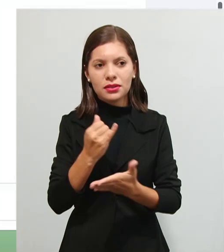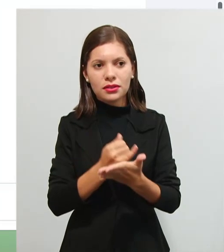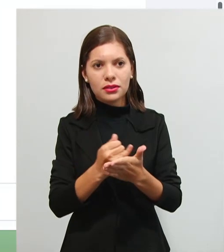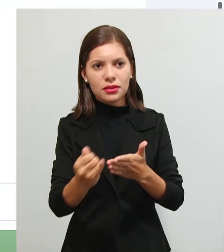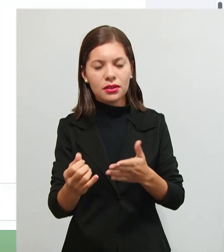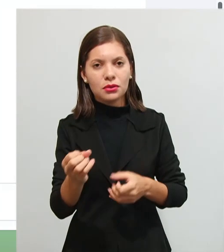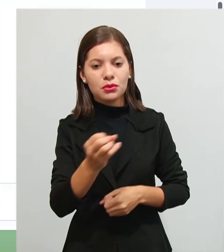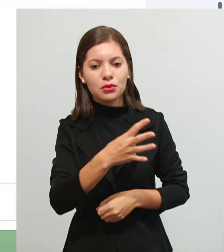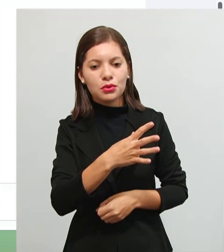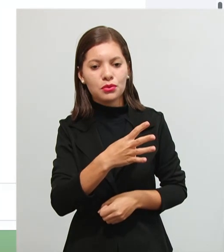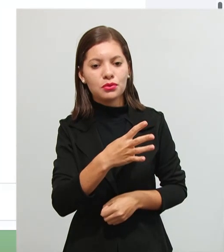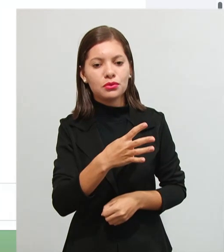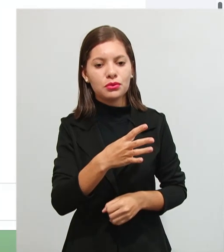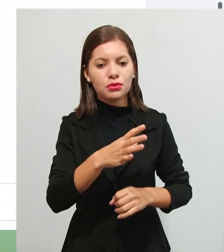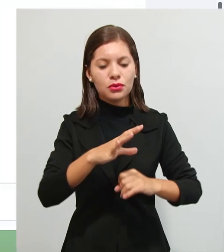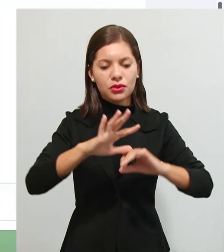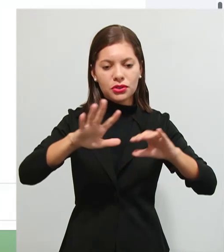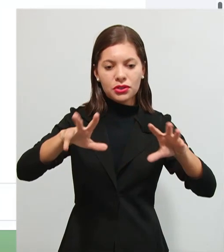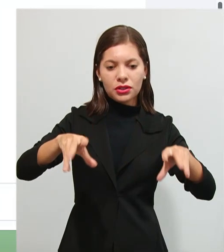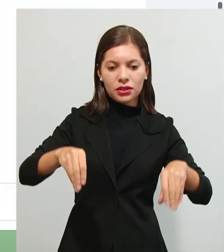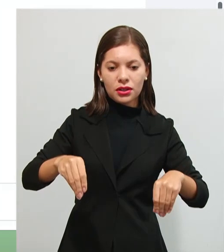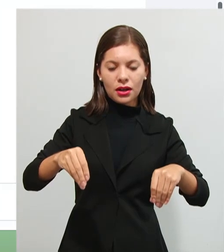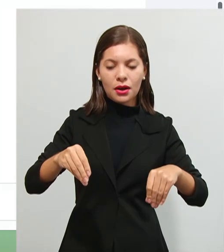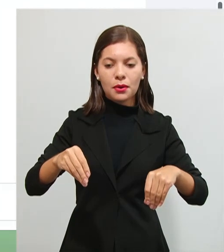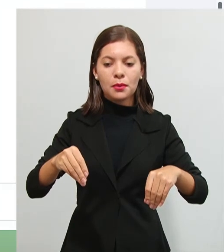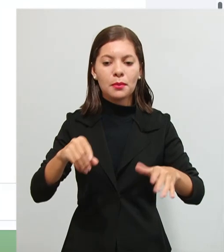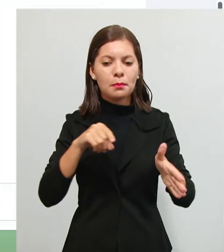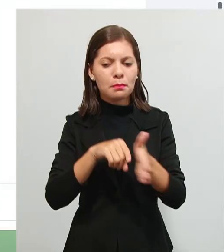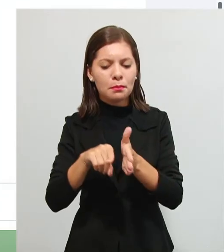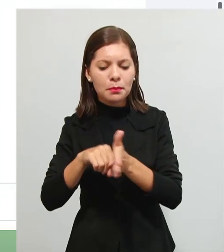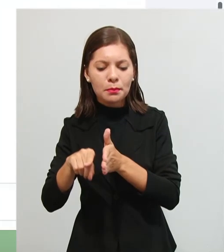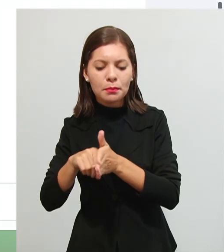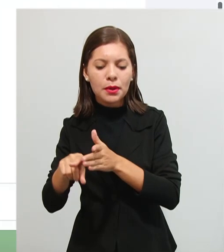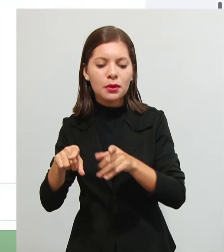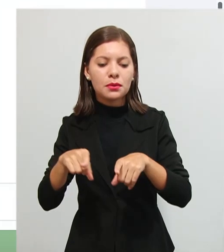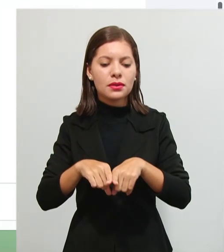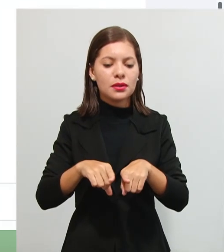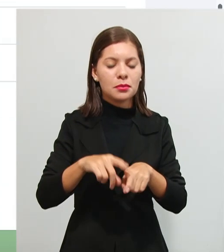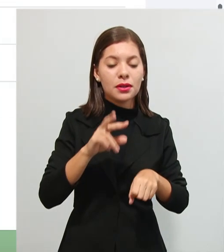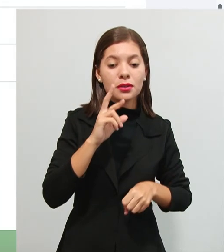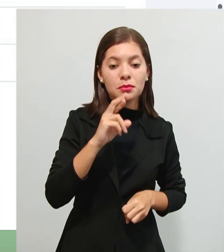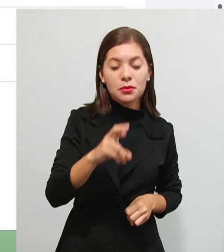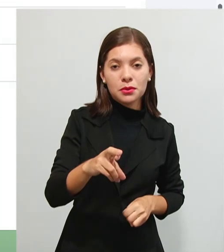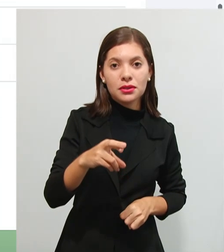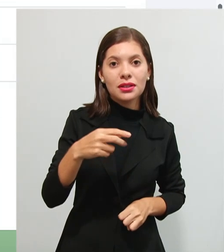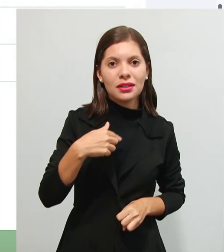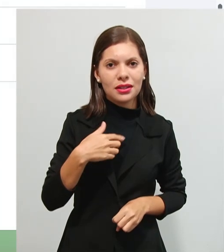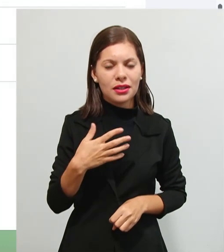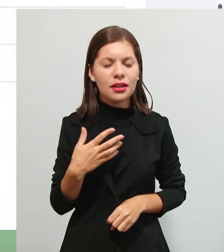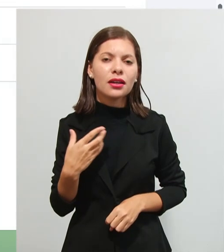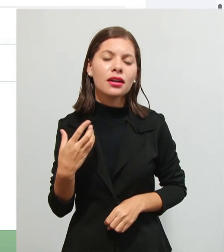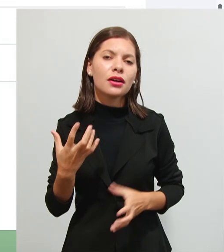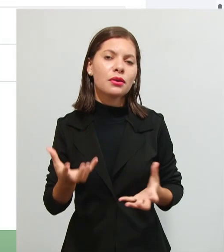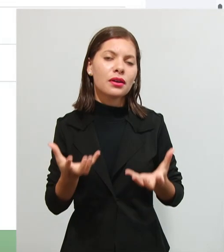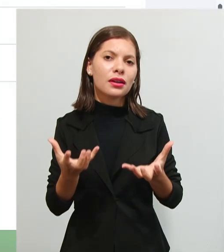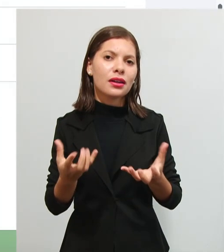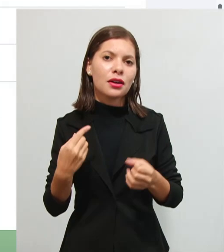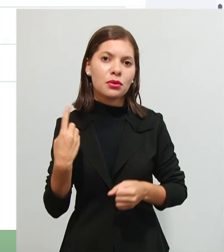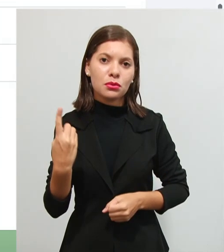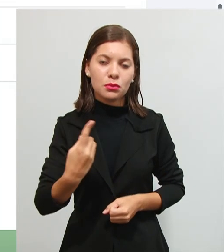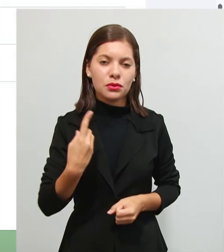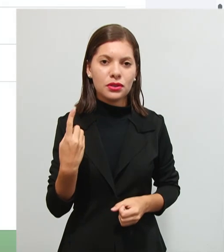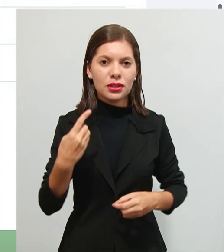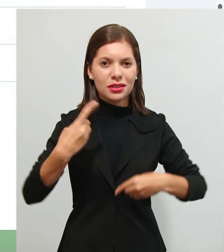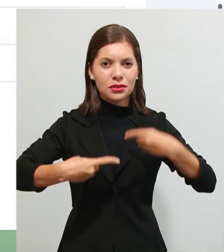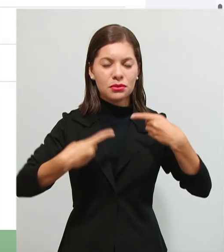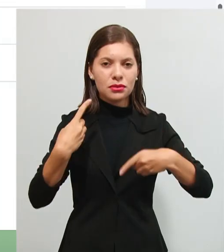geral, fórum de perguntas e respostas, ou no meu caso eu quero uma única discussão. Os alunos não vão criar tópicos, eles